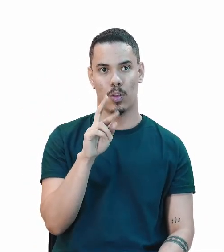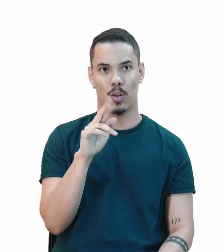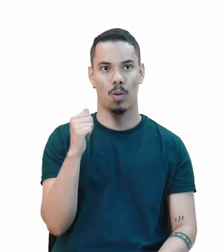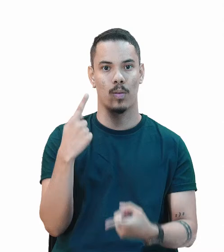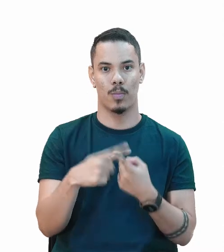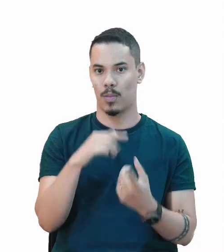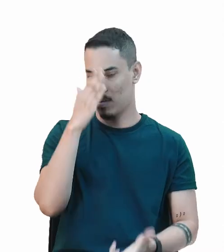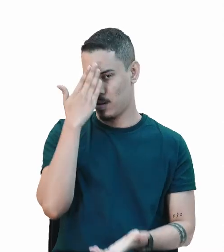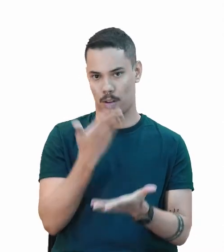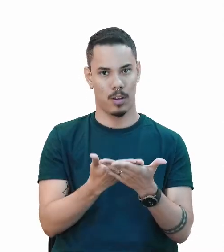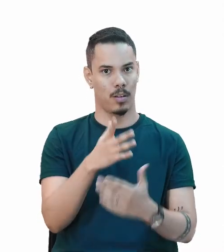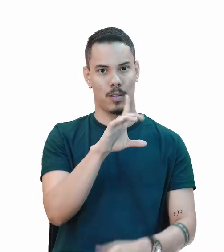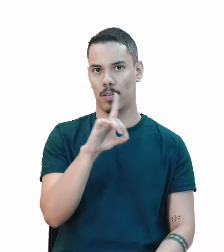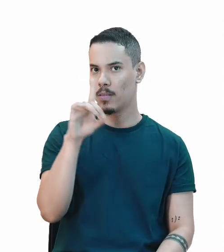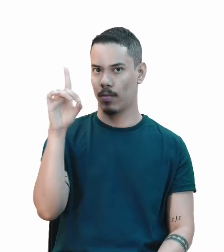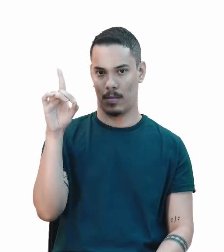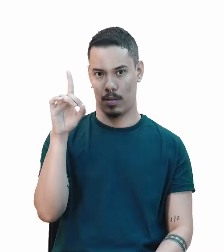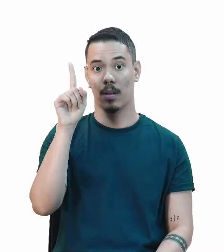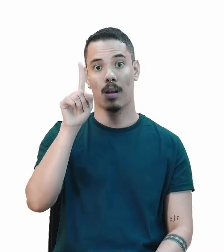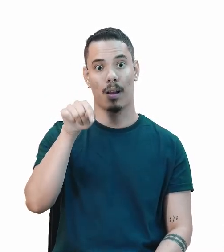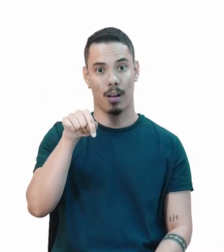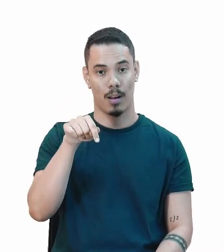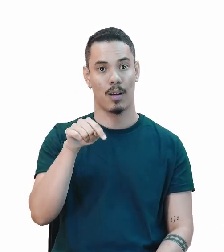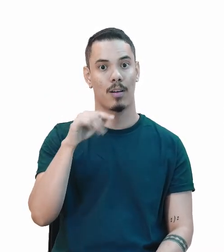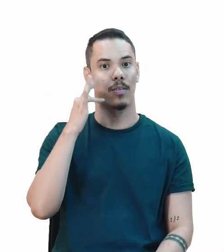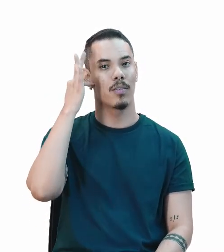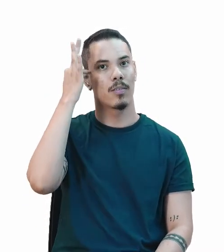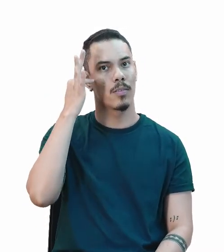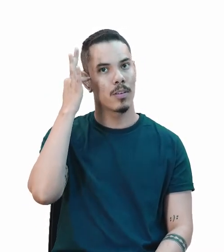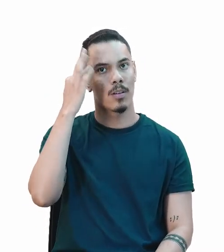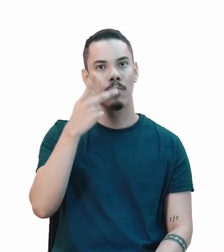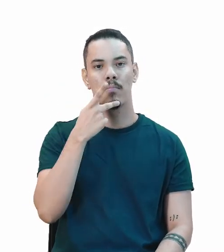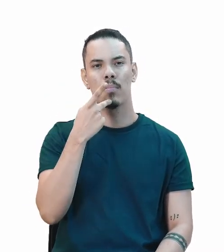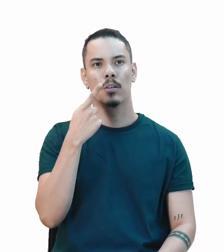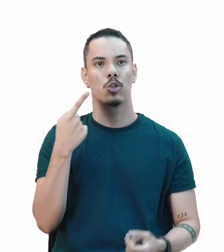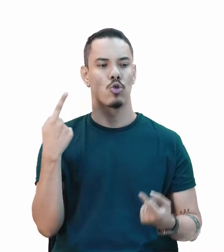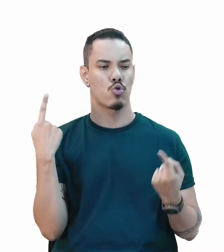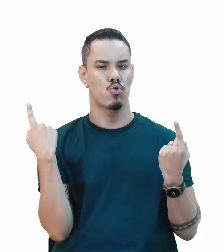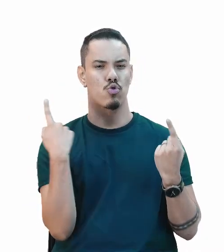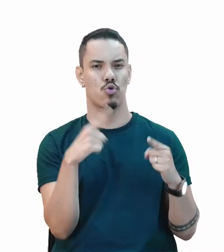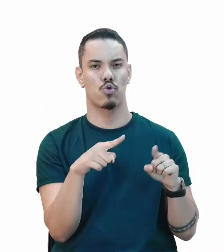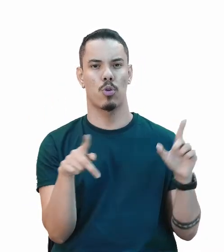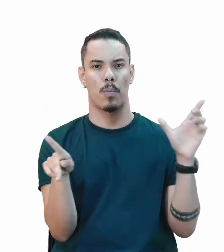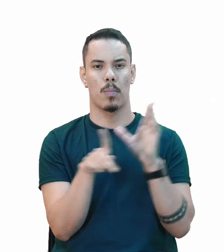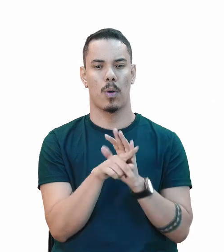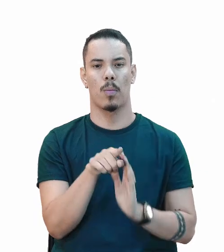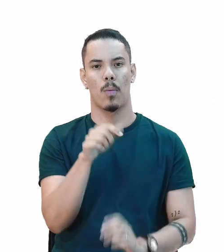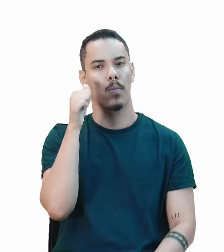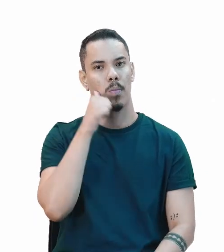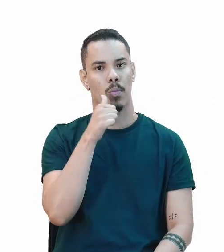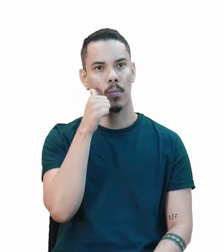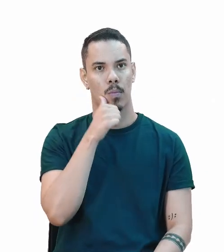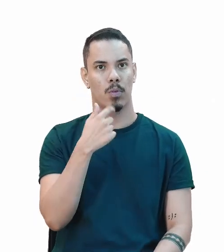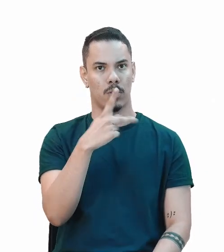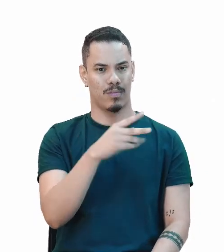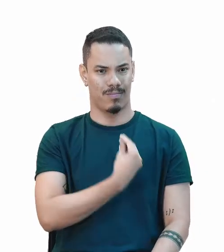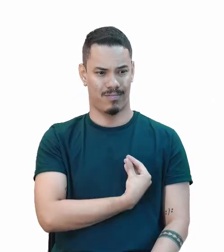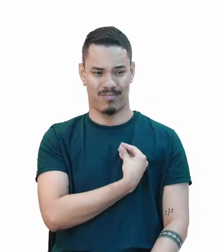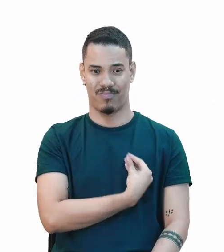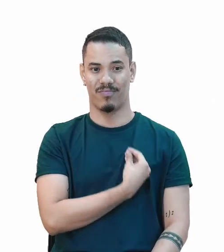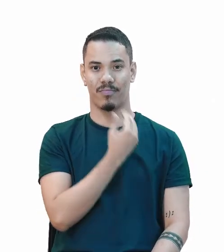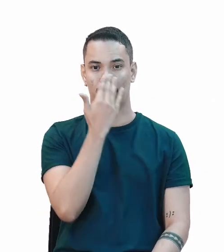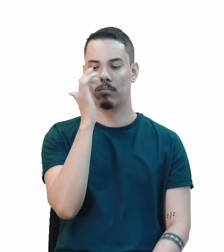um filósofo cirenaico que havia desafiado a legitimidade de sua presença em um